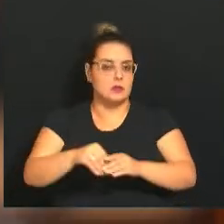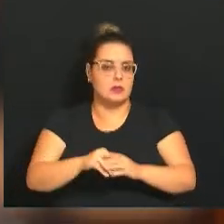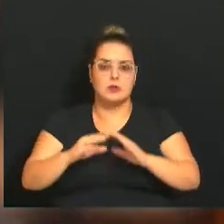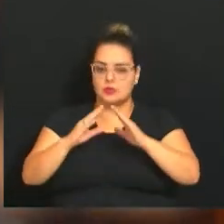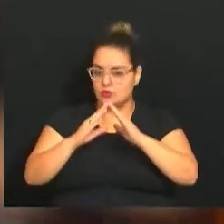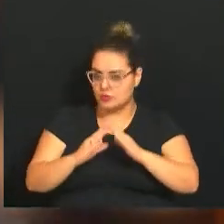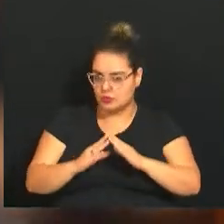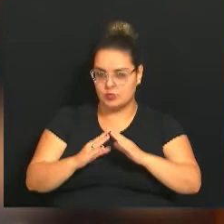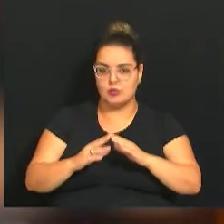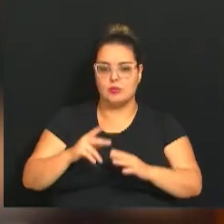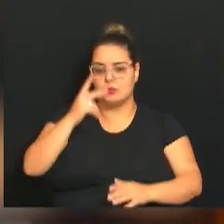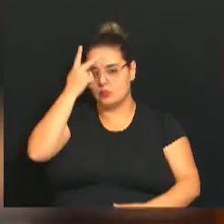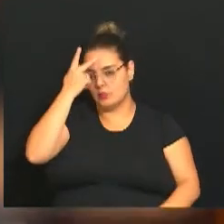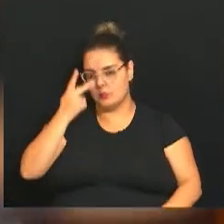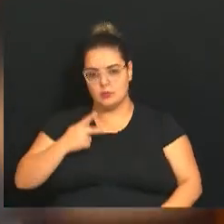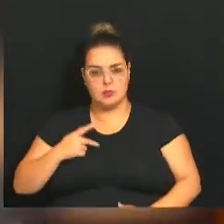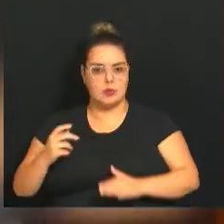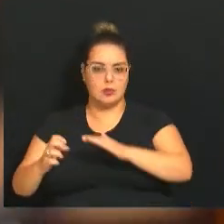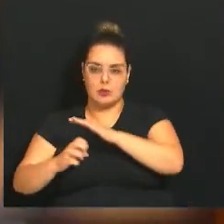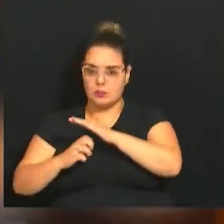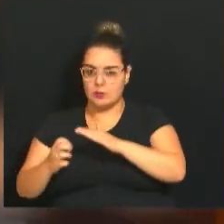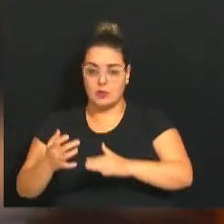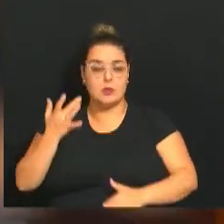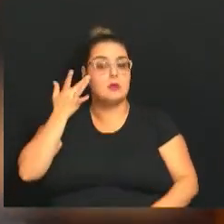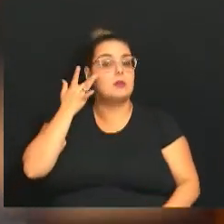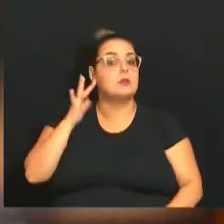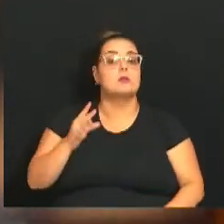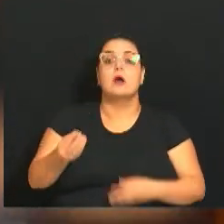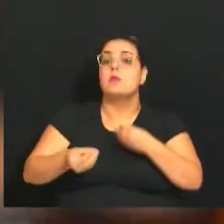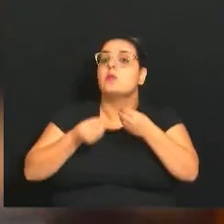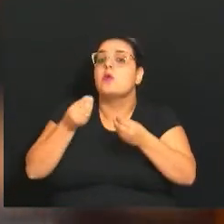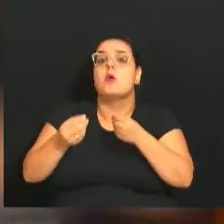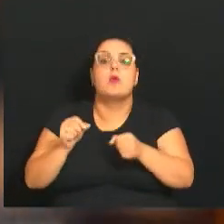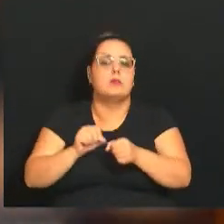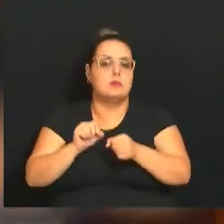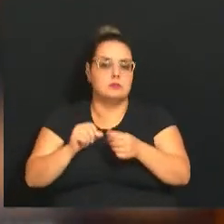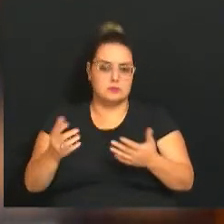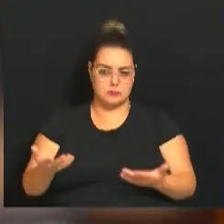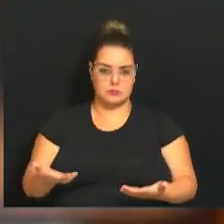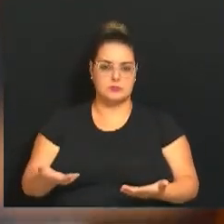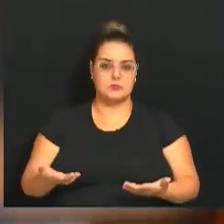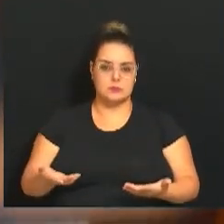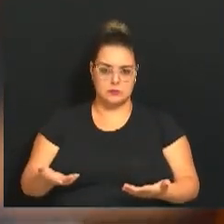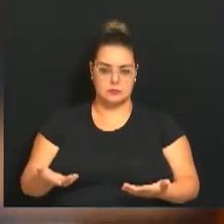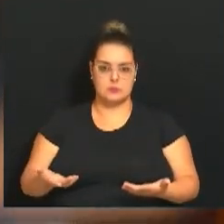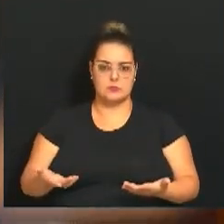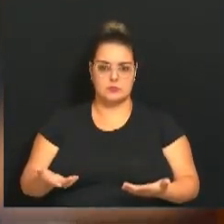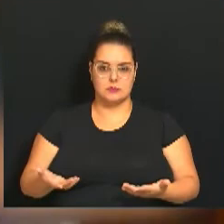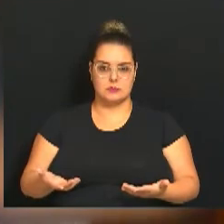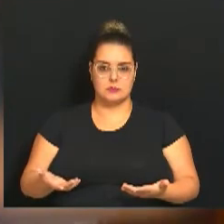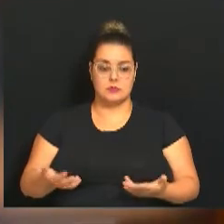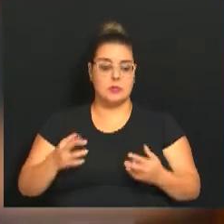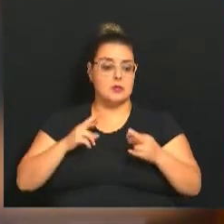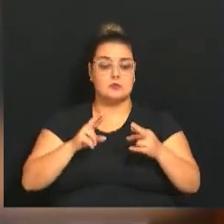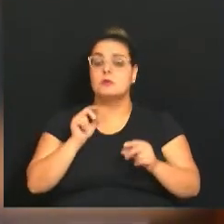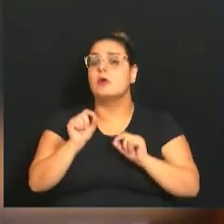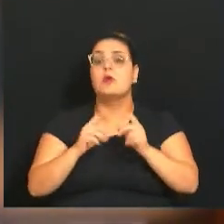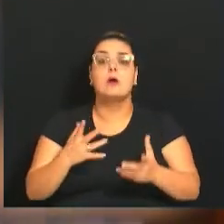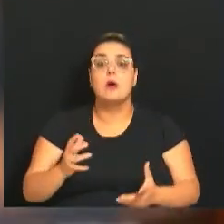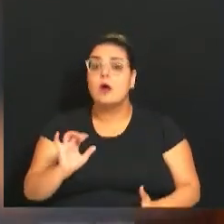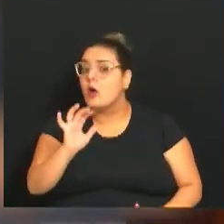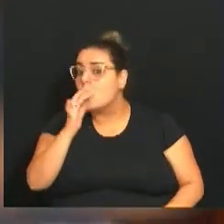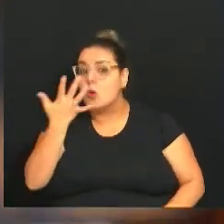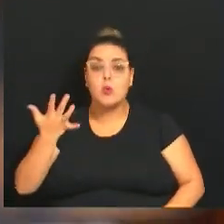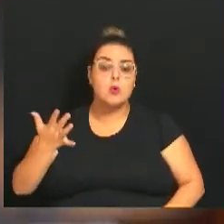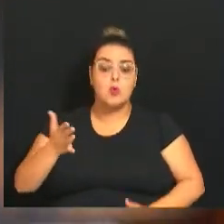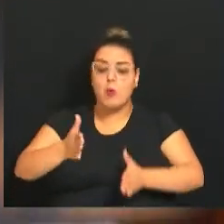própria empresa e não sabem o que fazer. Então, vai esperar o quê? Vai esperar acontecer uma